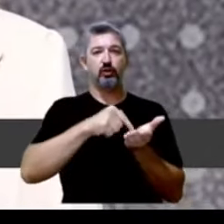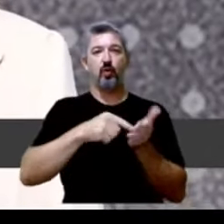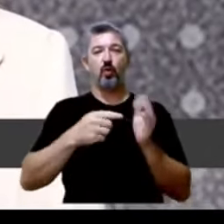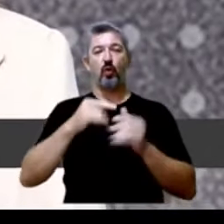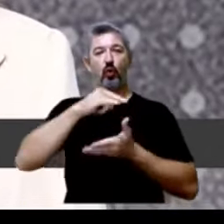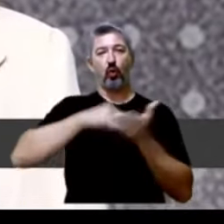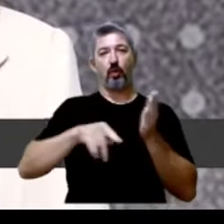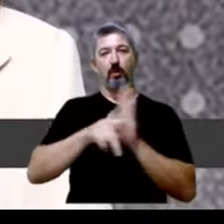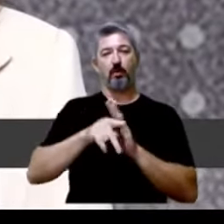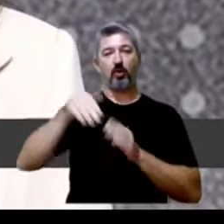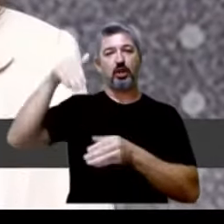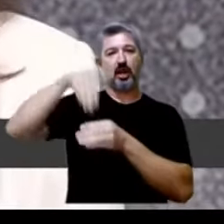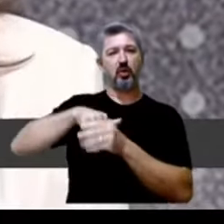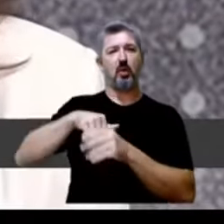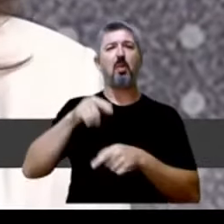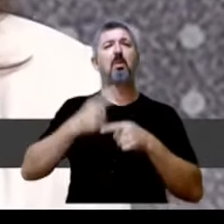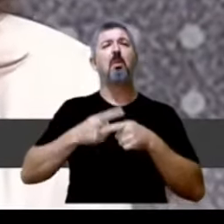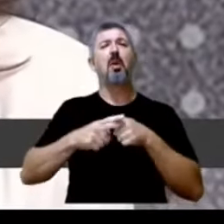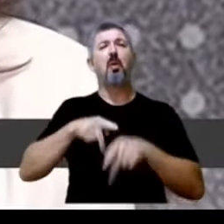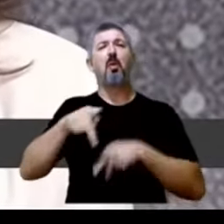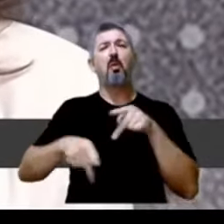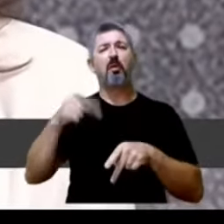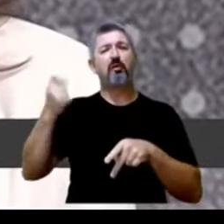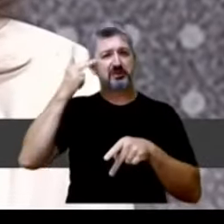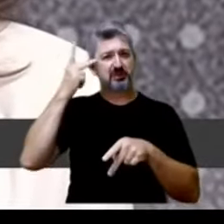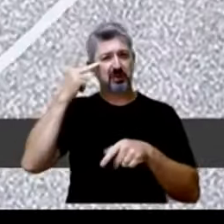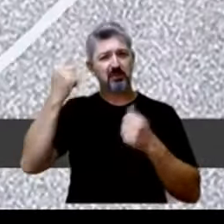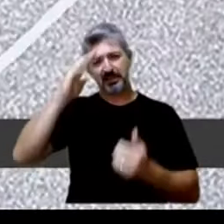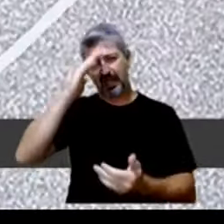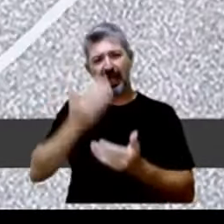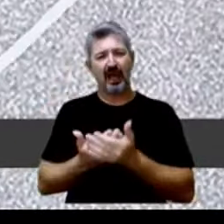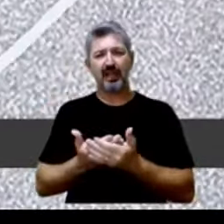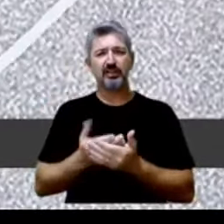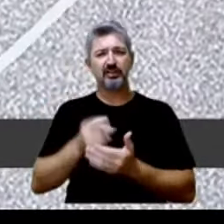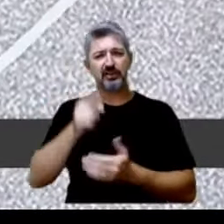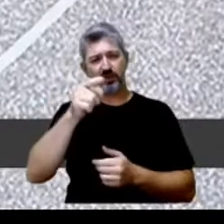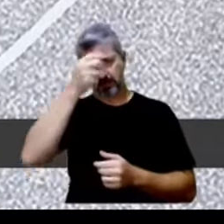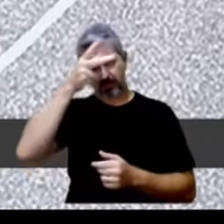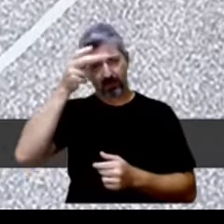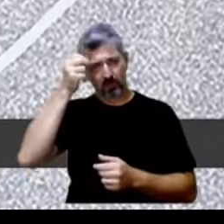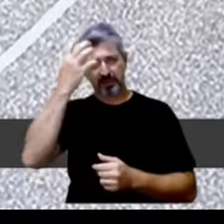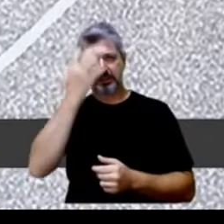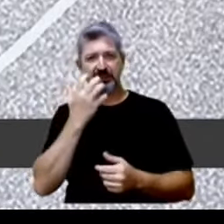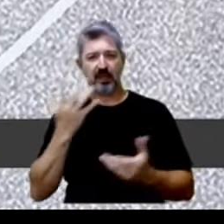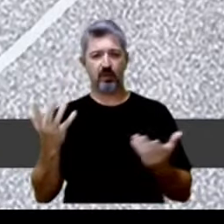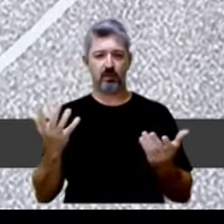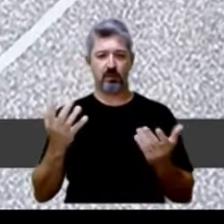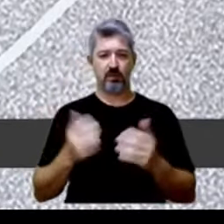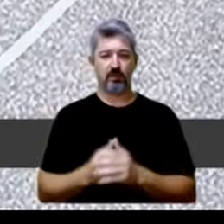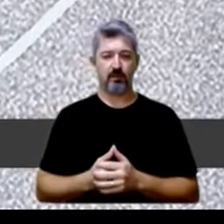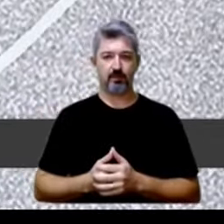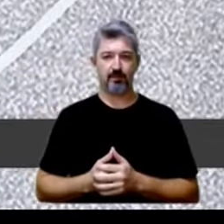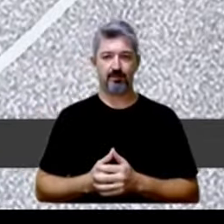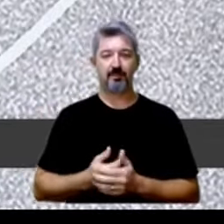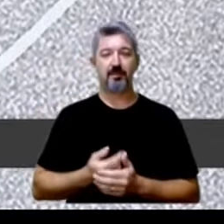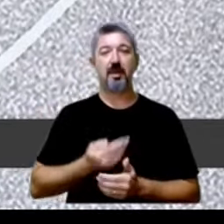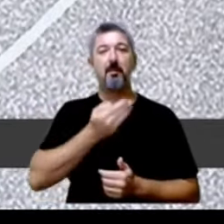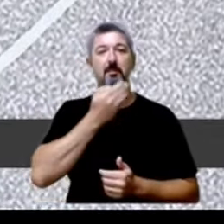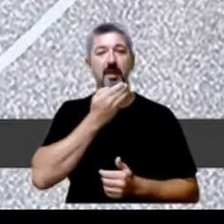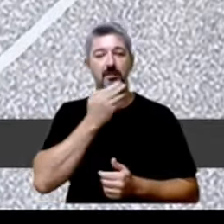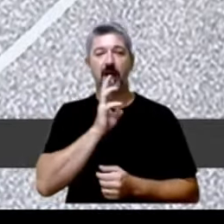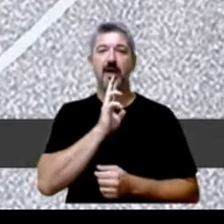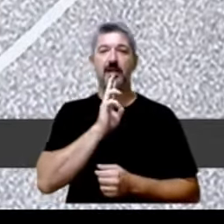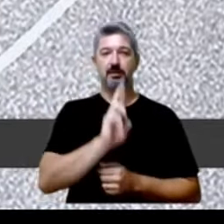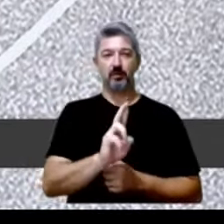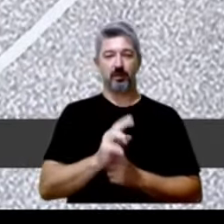que o eleitor paulistano deveria acreditar que o senhor vai levar a sério a prefeitura? Quem responde, então, é o candidato Pablo